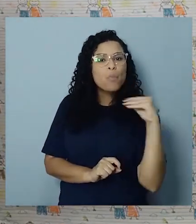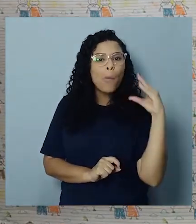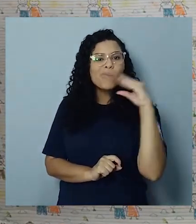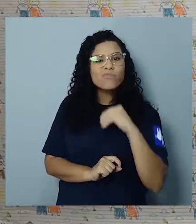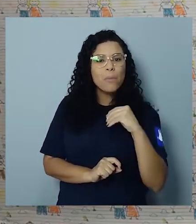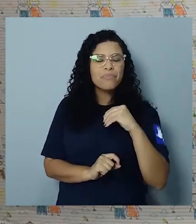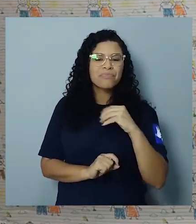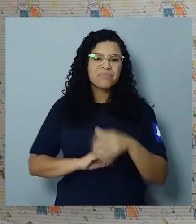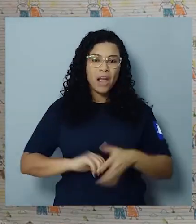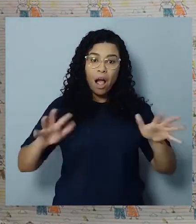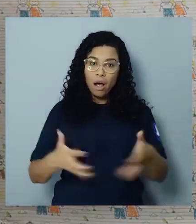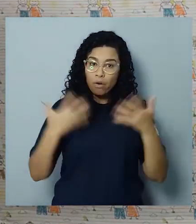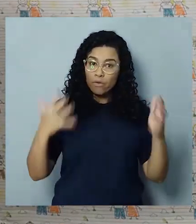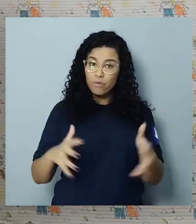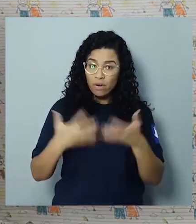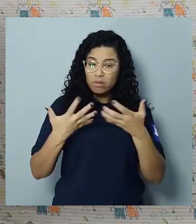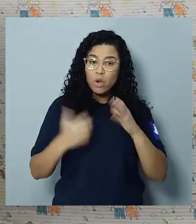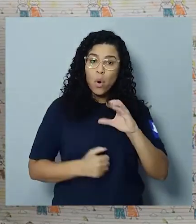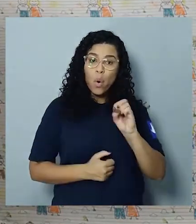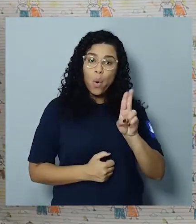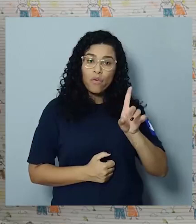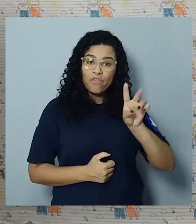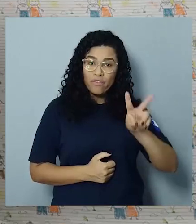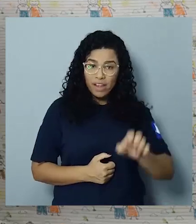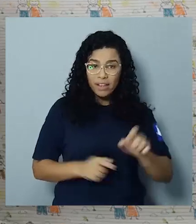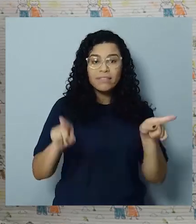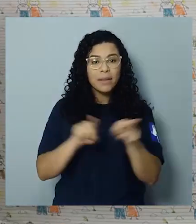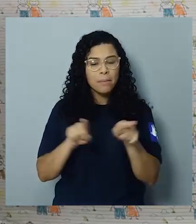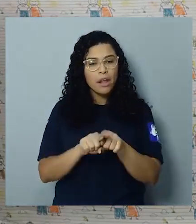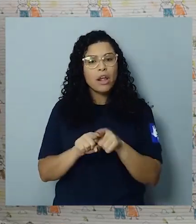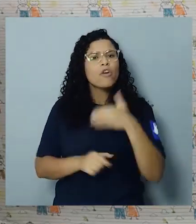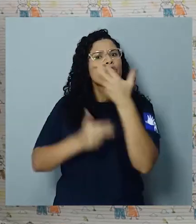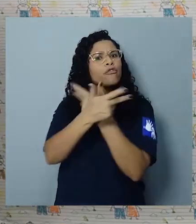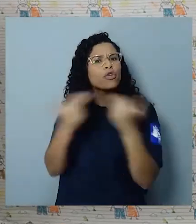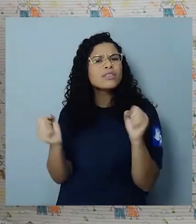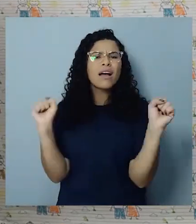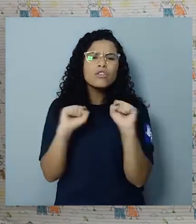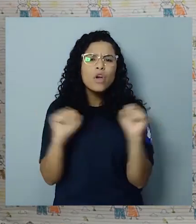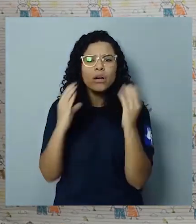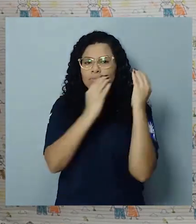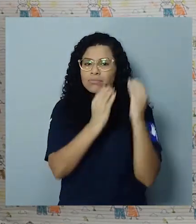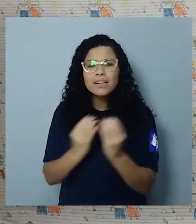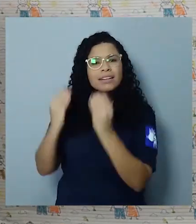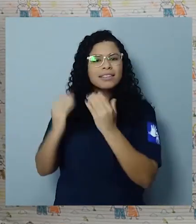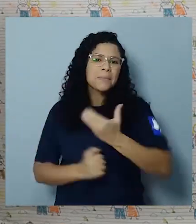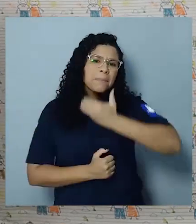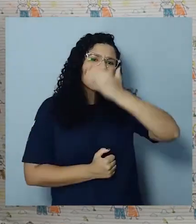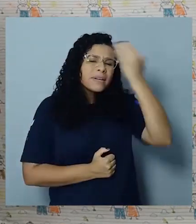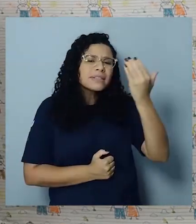são as minhas preferidas prontas também pelos ia banana e maçã